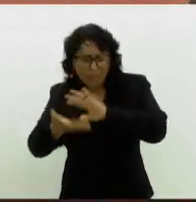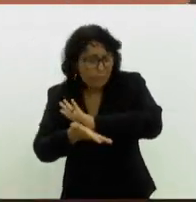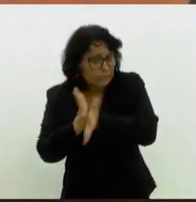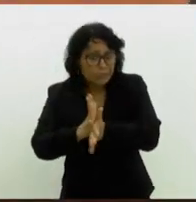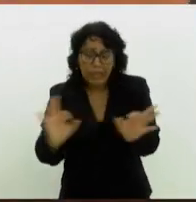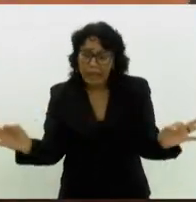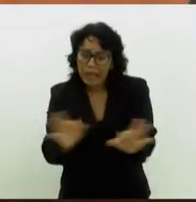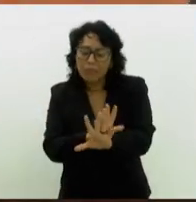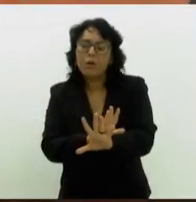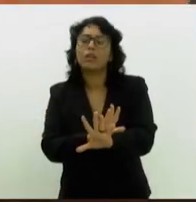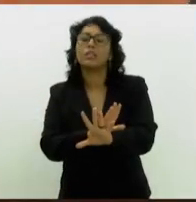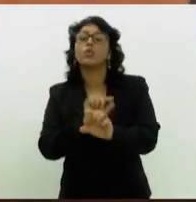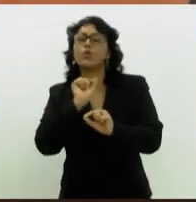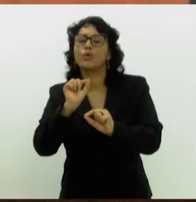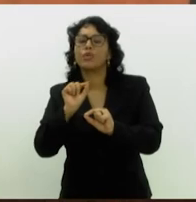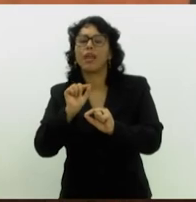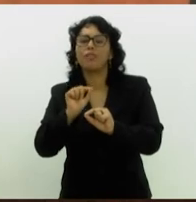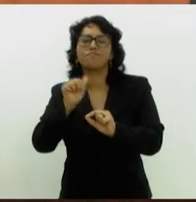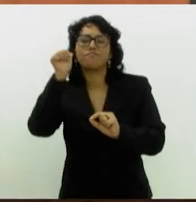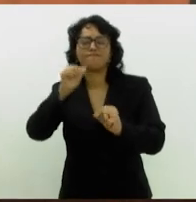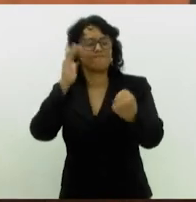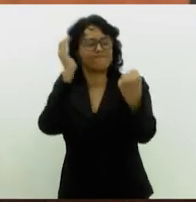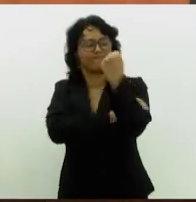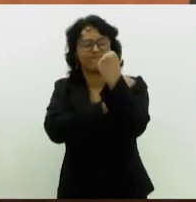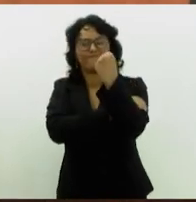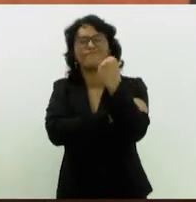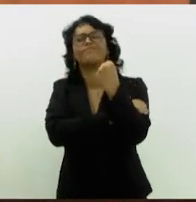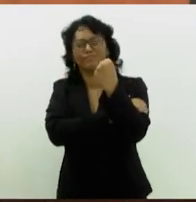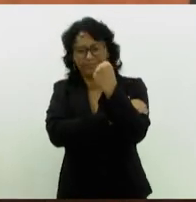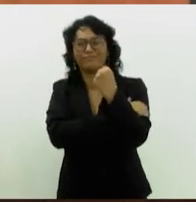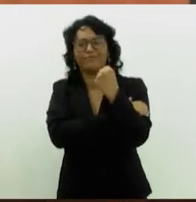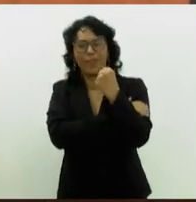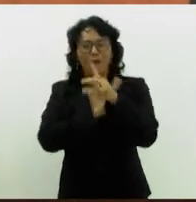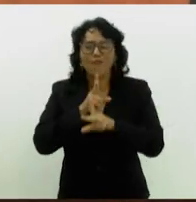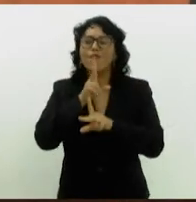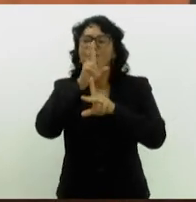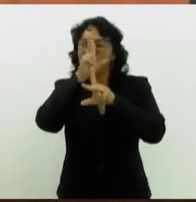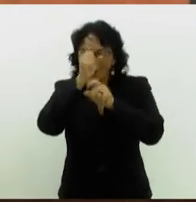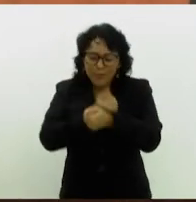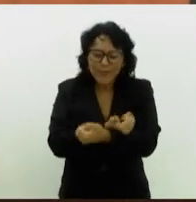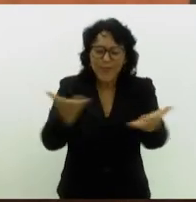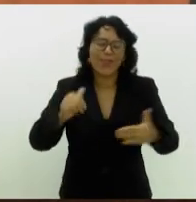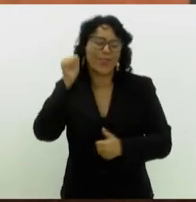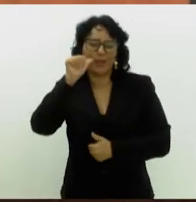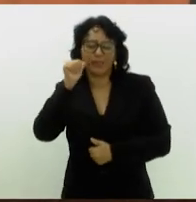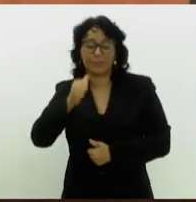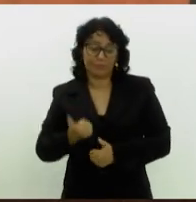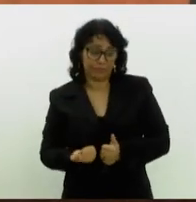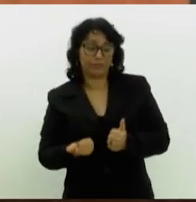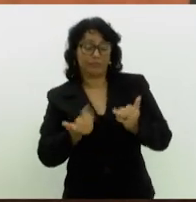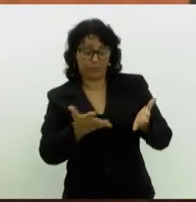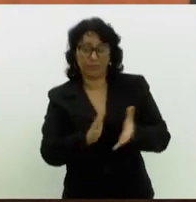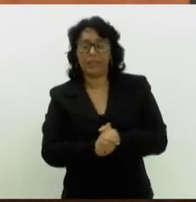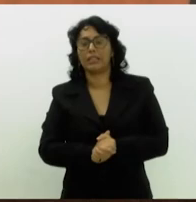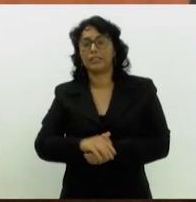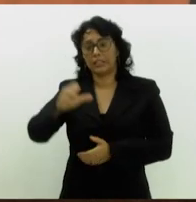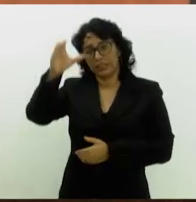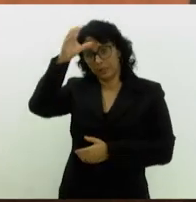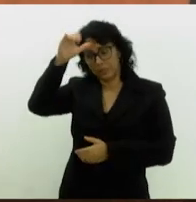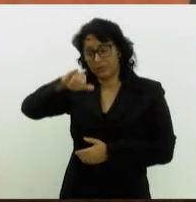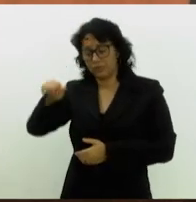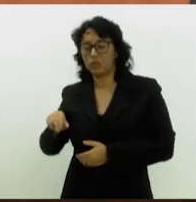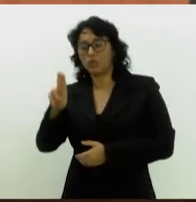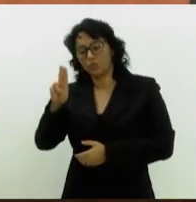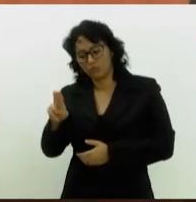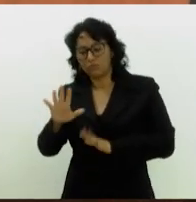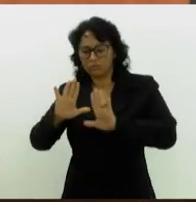empoderamento feminino que é a parte fundamental desse processo Então minha completa solidariedade mas eu volto o microfone deputada tia Ju para muito rapidamente para não atrapalhar